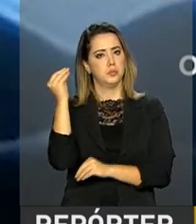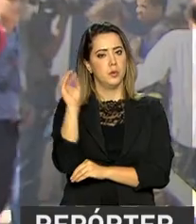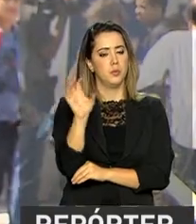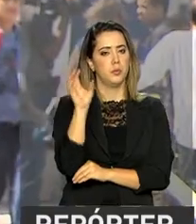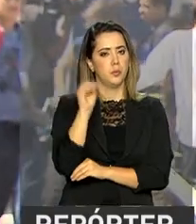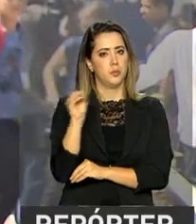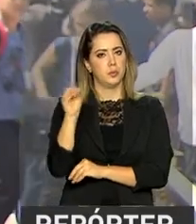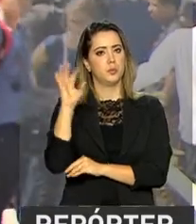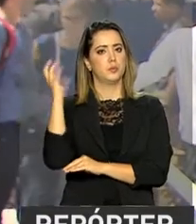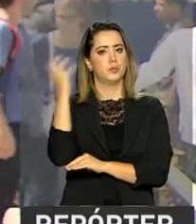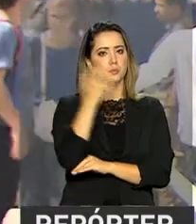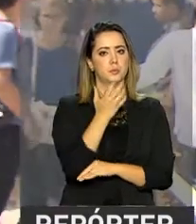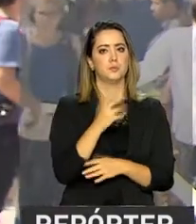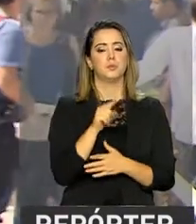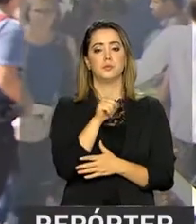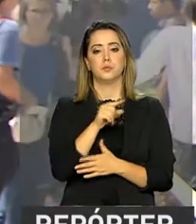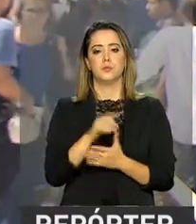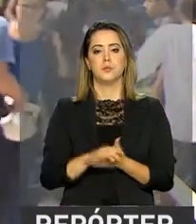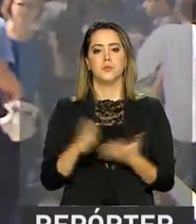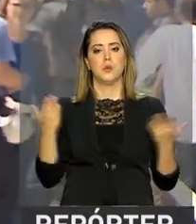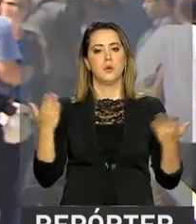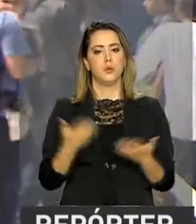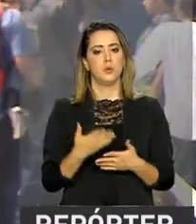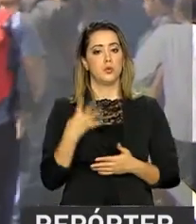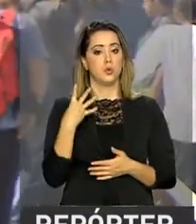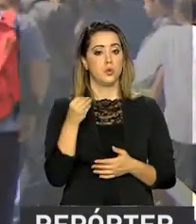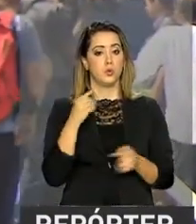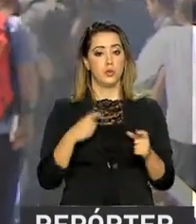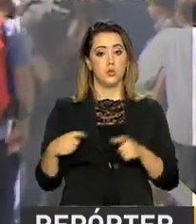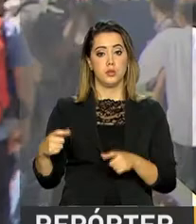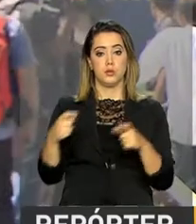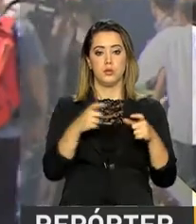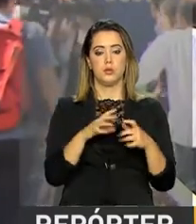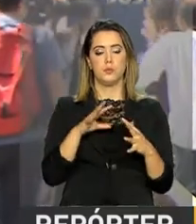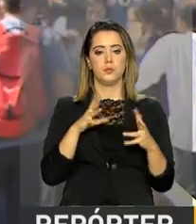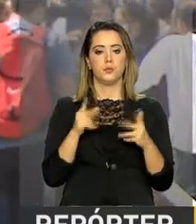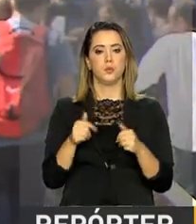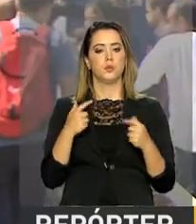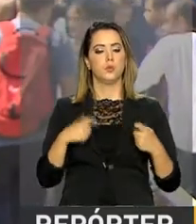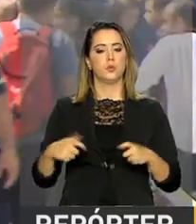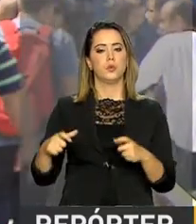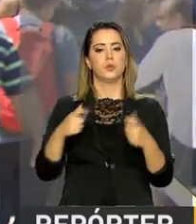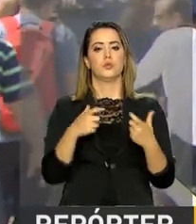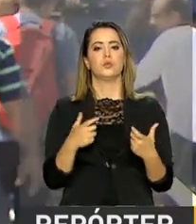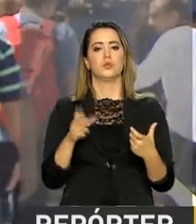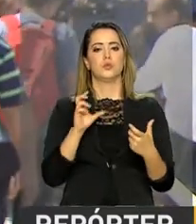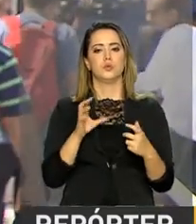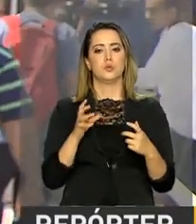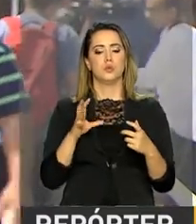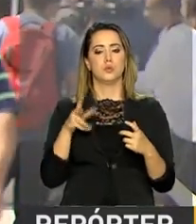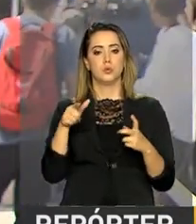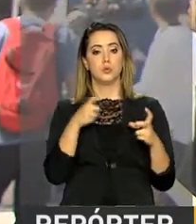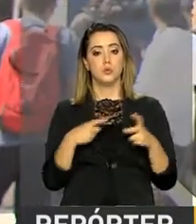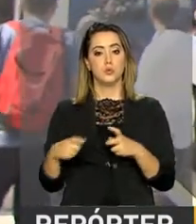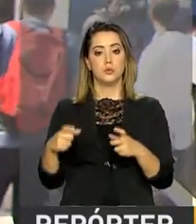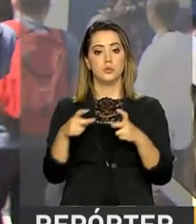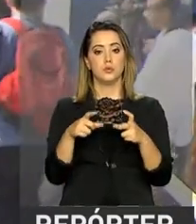sustentável. A Wolbachia está hoje em cerca de 40 localidades do mundo. Em todas elas, não são 40 países, mas em todas